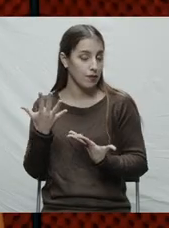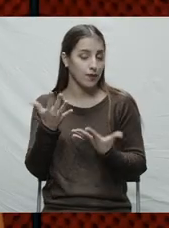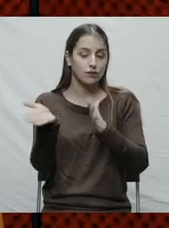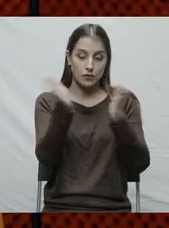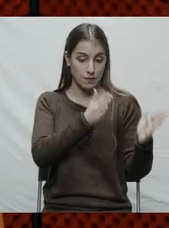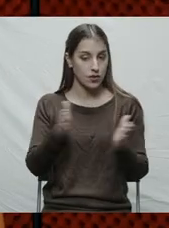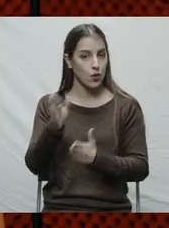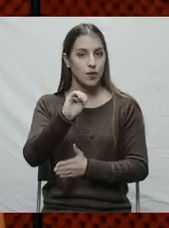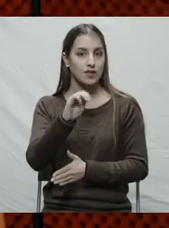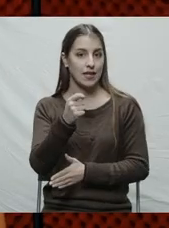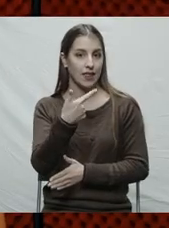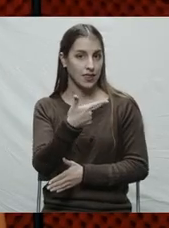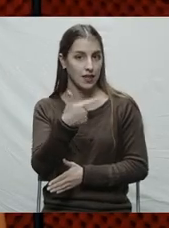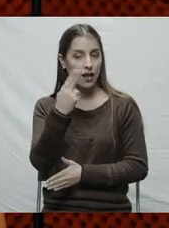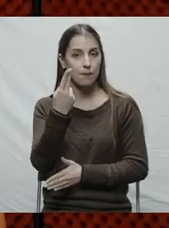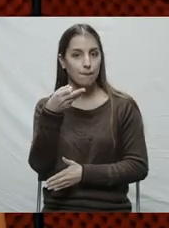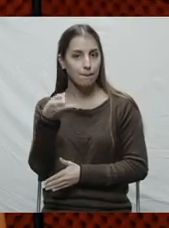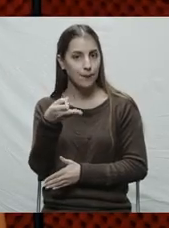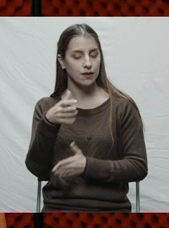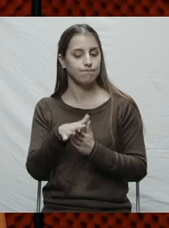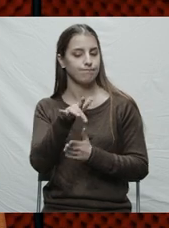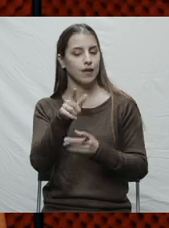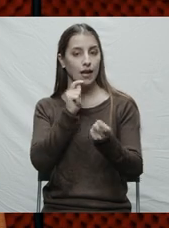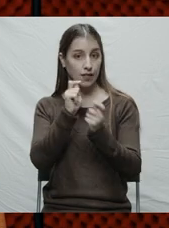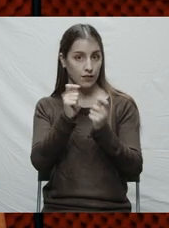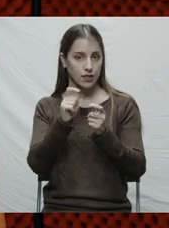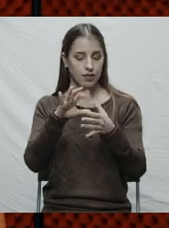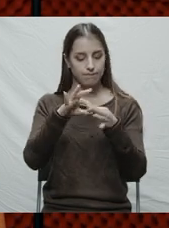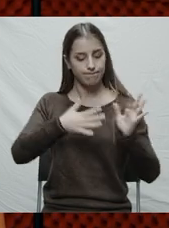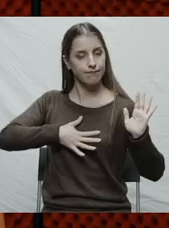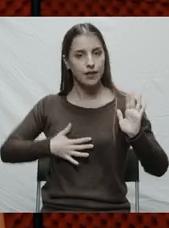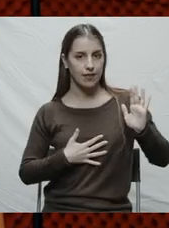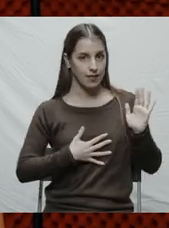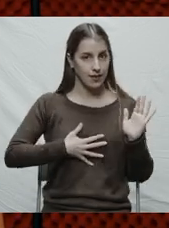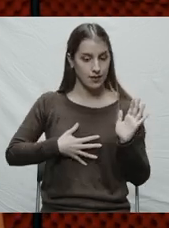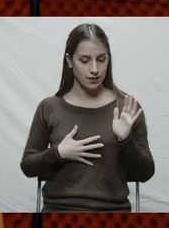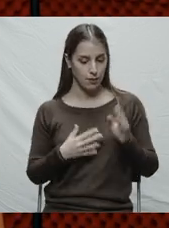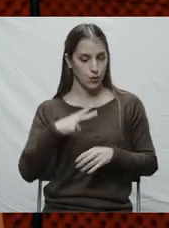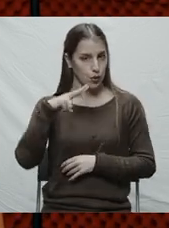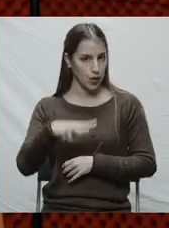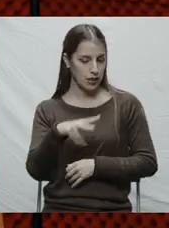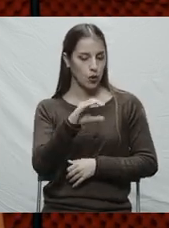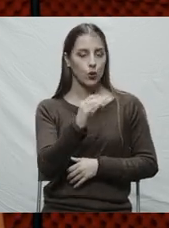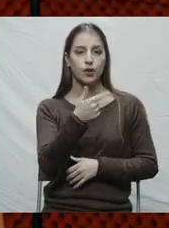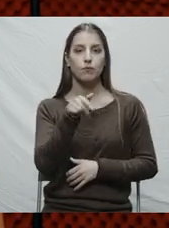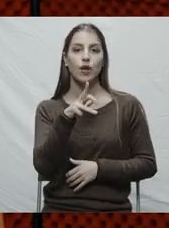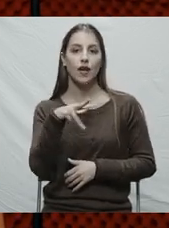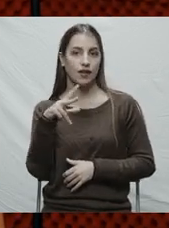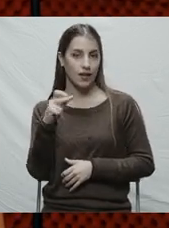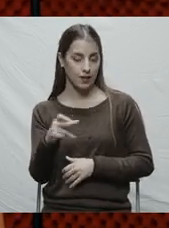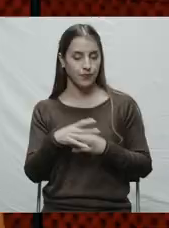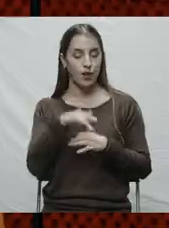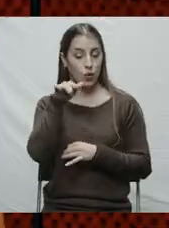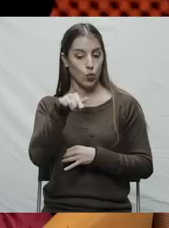Bem-vindos a mais um episódio de Setup, um podcast sobre dança contemporânea portuguesa. Hoje connosco temos como